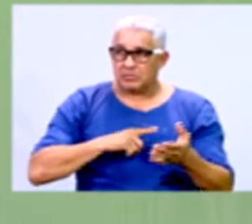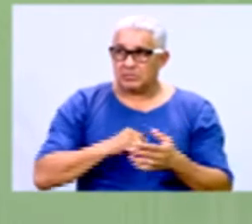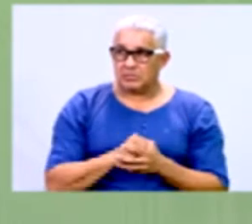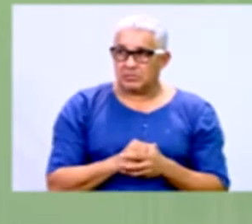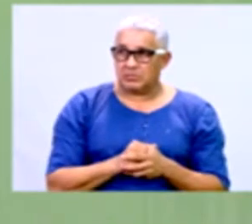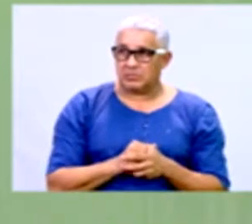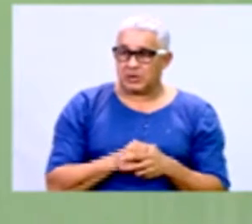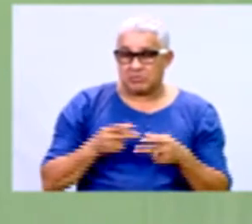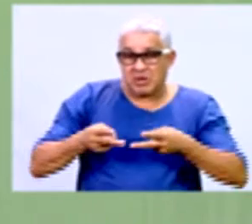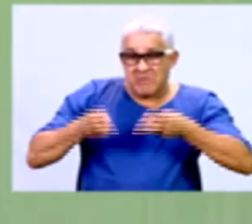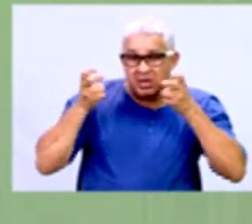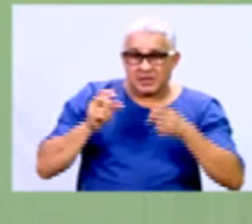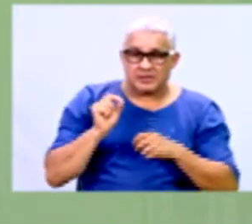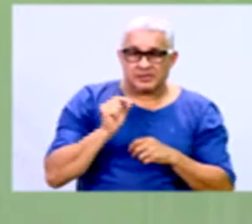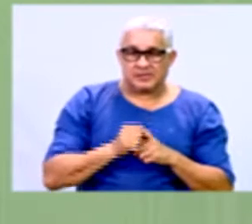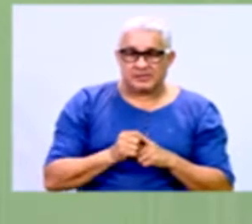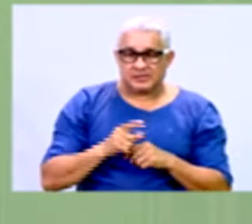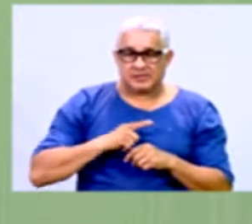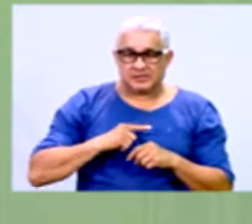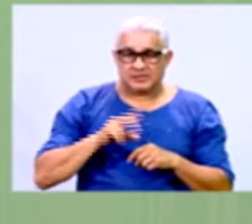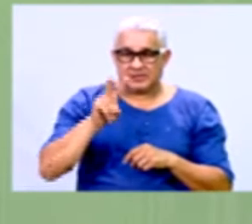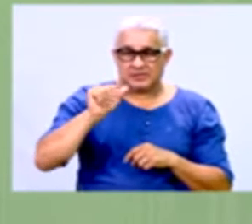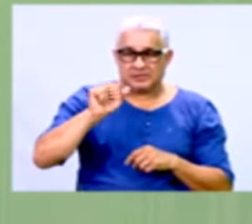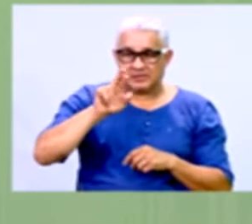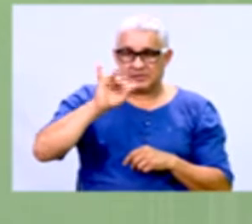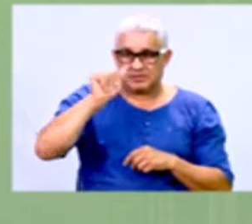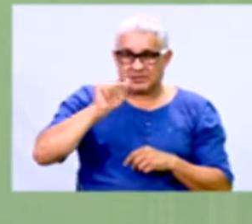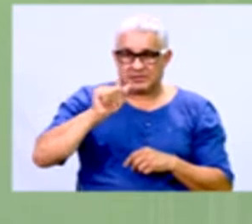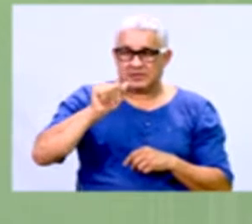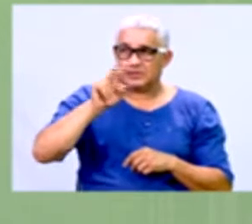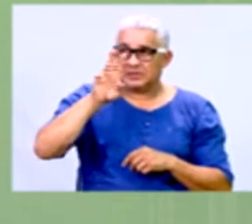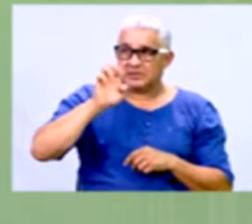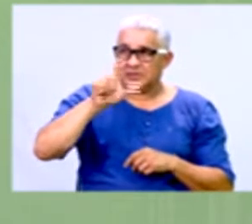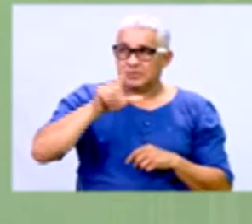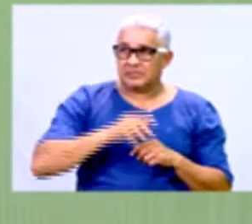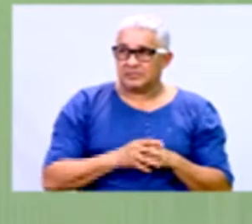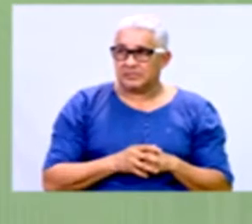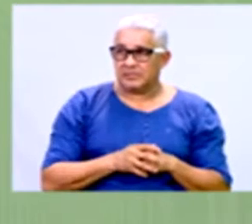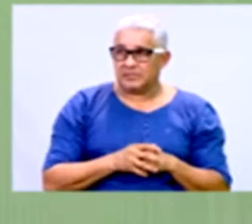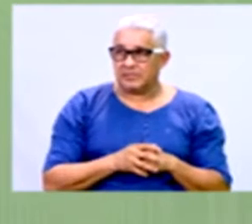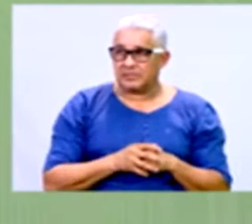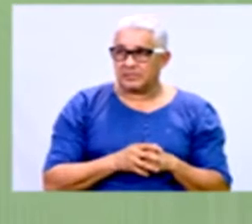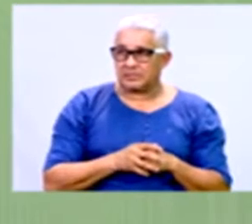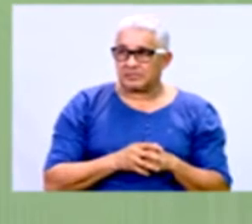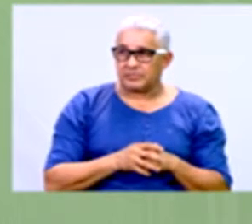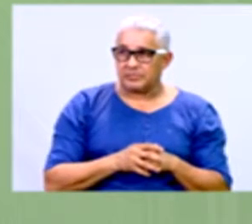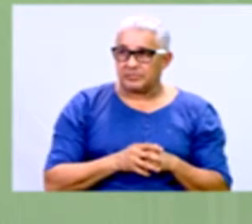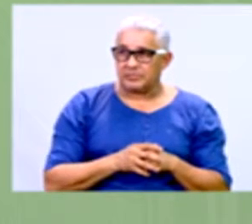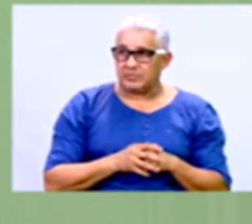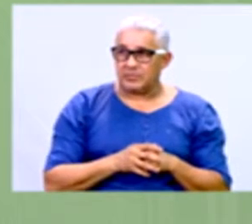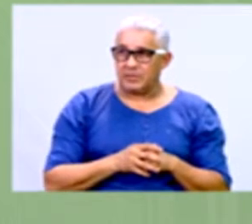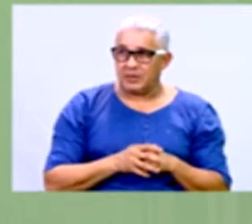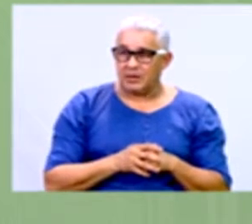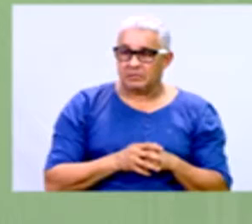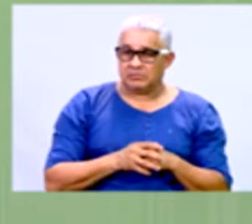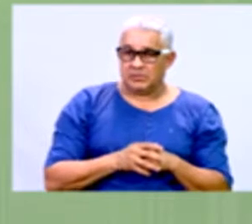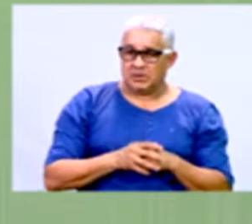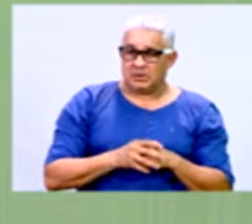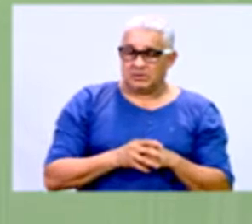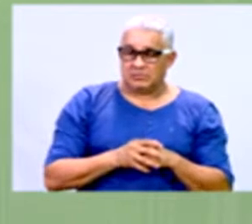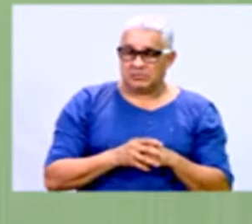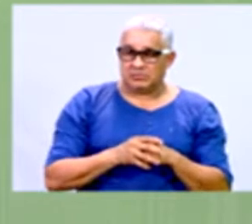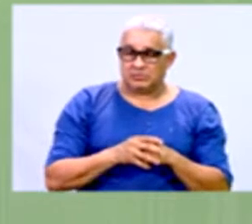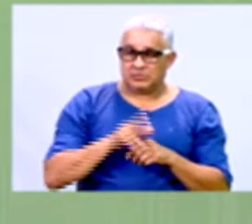possível perceber que eles vêm numa variável do tipo post, certo? E eles armazenam numa variável usuário e na